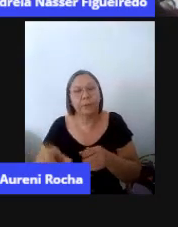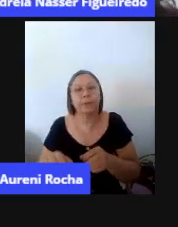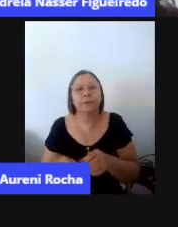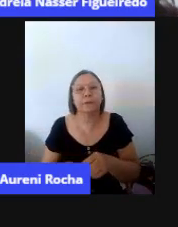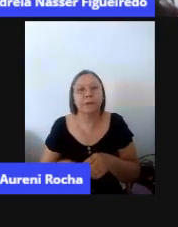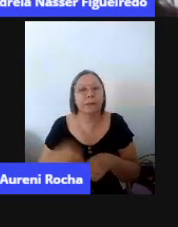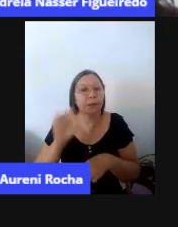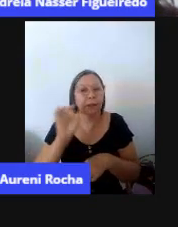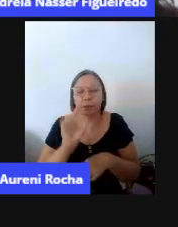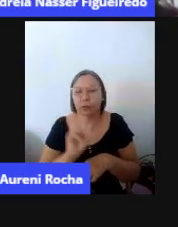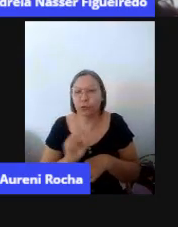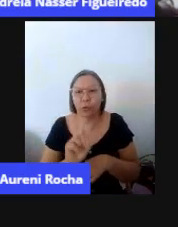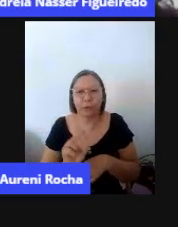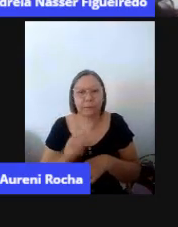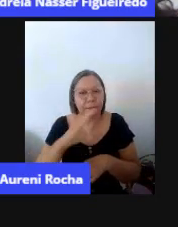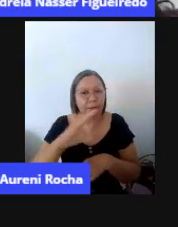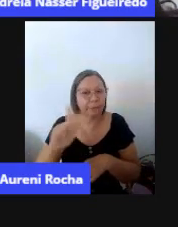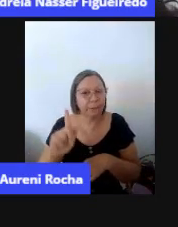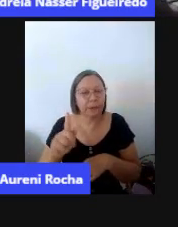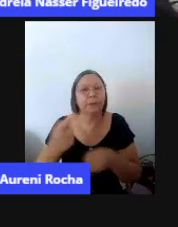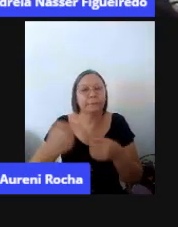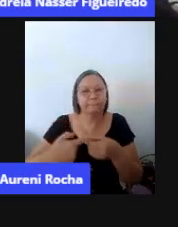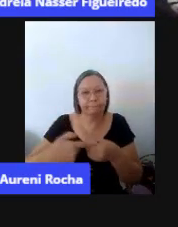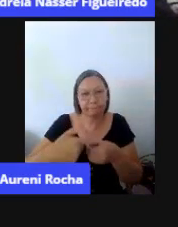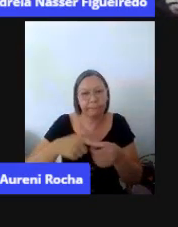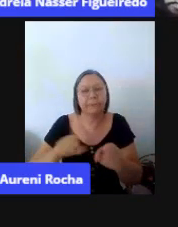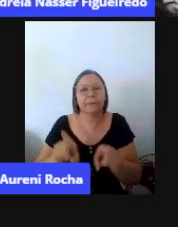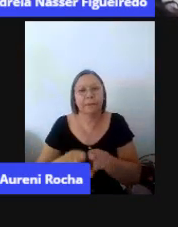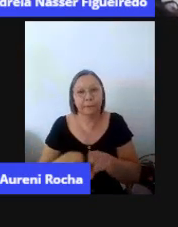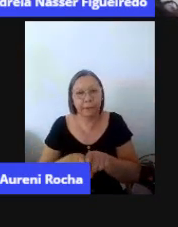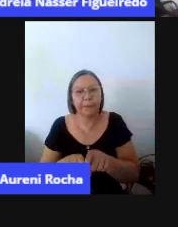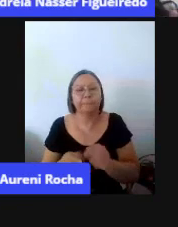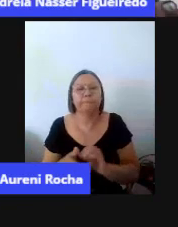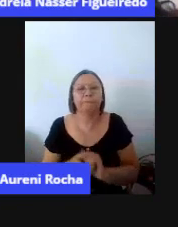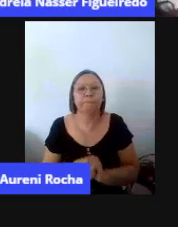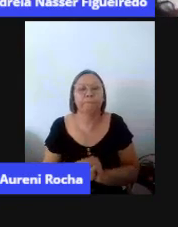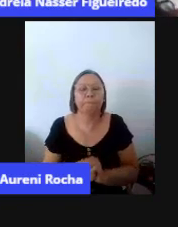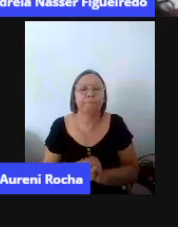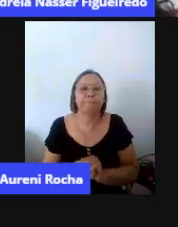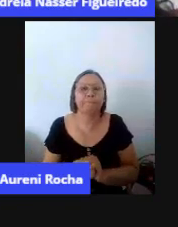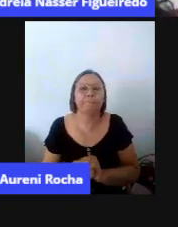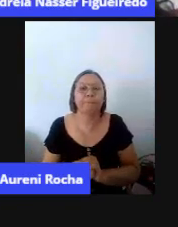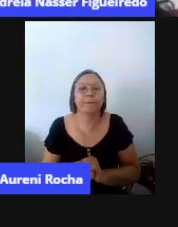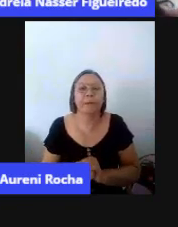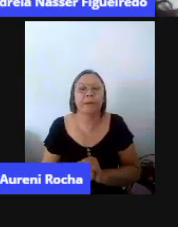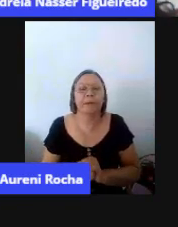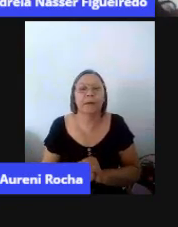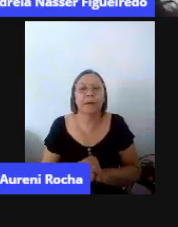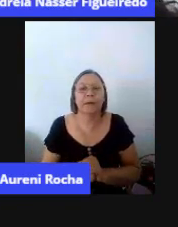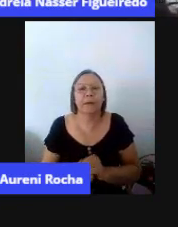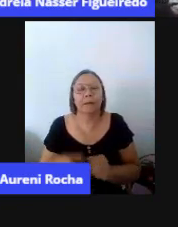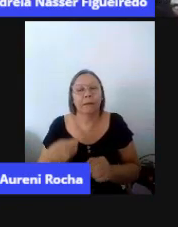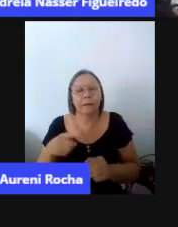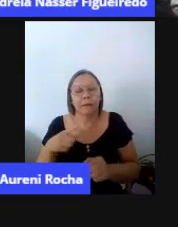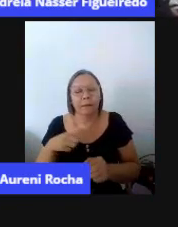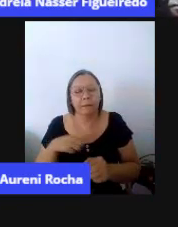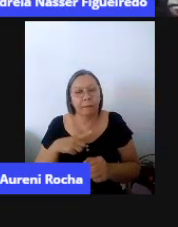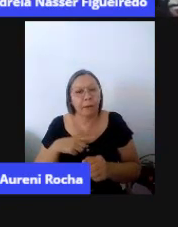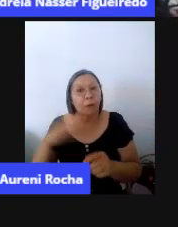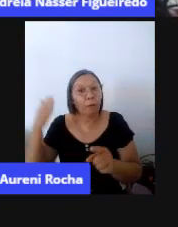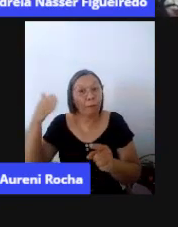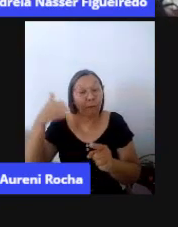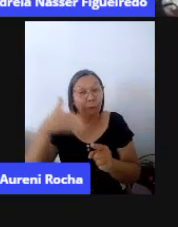Grande, a gente tem muito, como a Arnaud falou, a gente tem muito foco de fortalecer cada vez